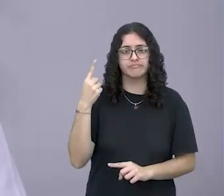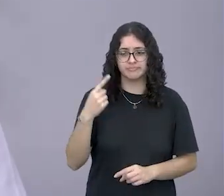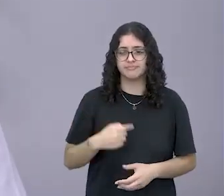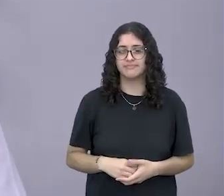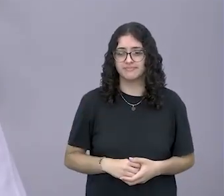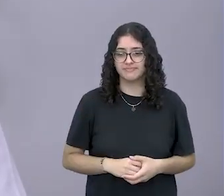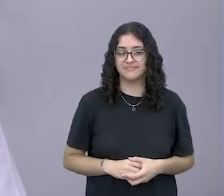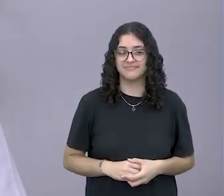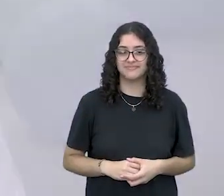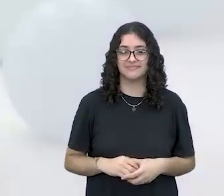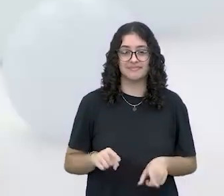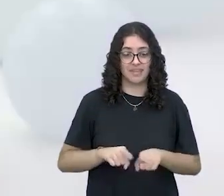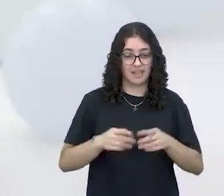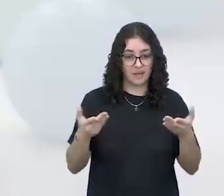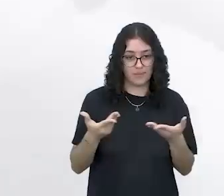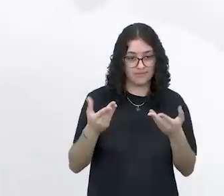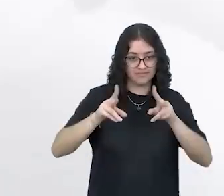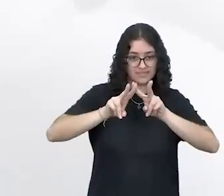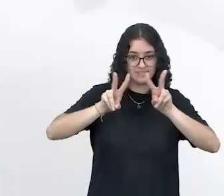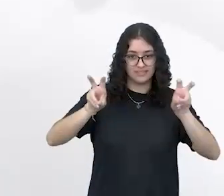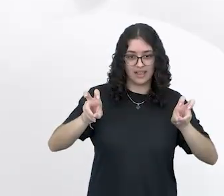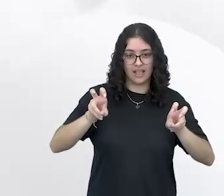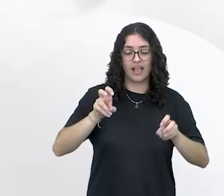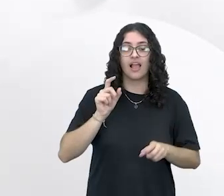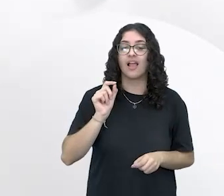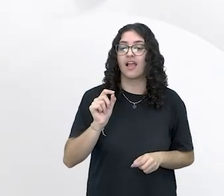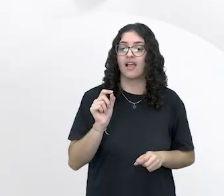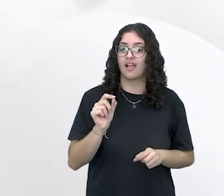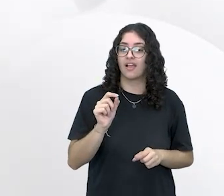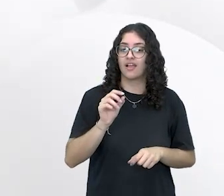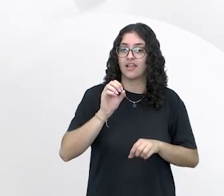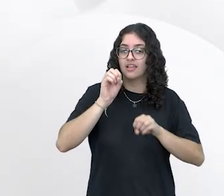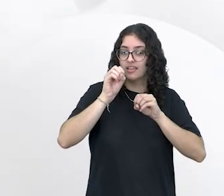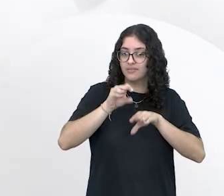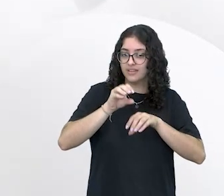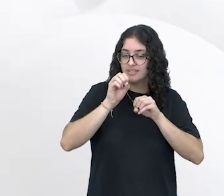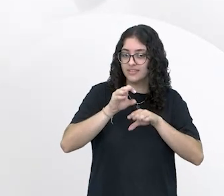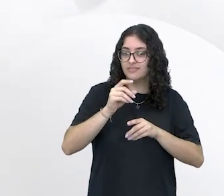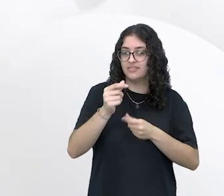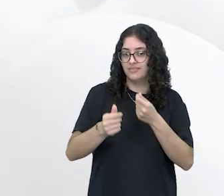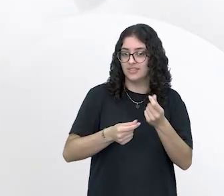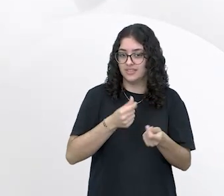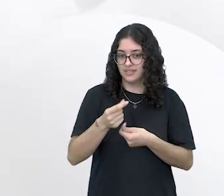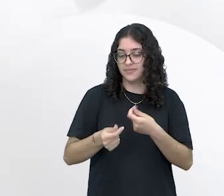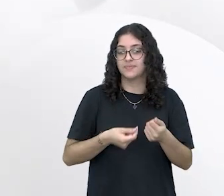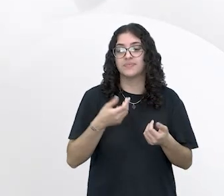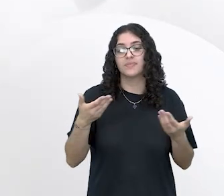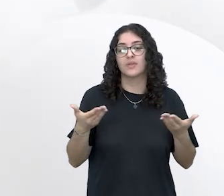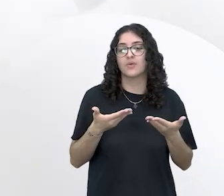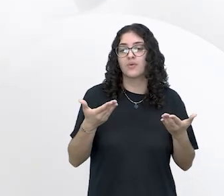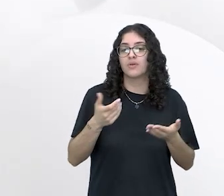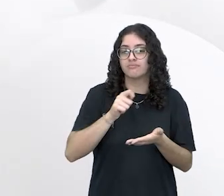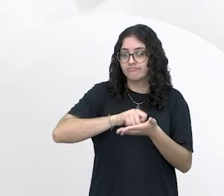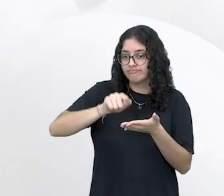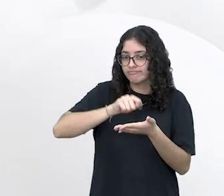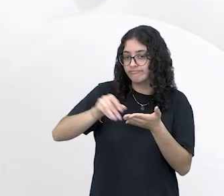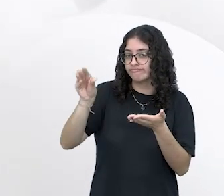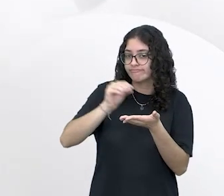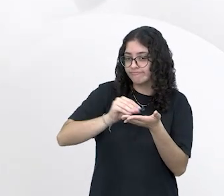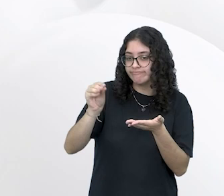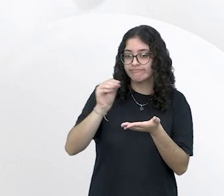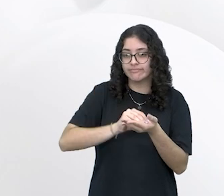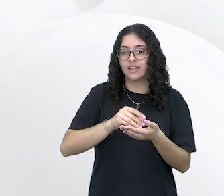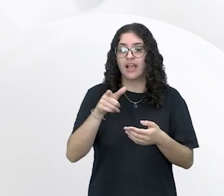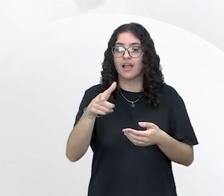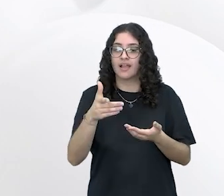Vamos lá à nossa temática, né, educação financeira. Vamos lá para o diário de bordo, né, um minutinho para prepararmos aí